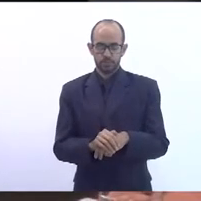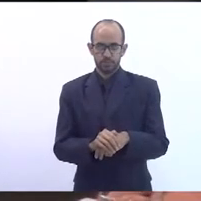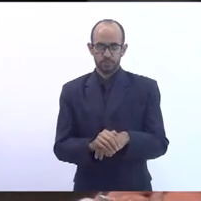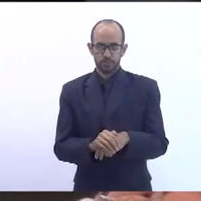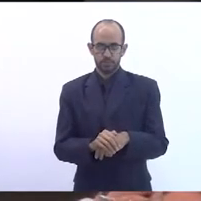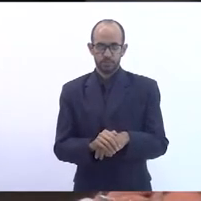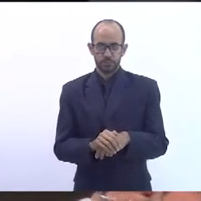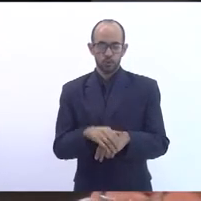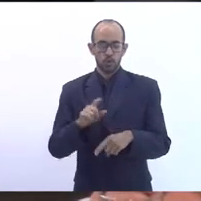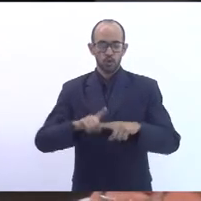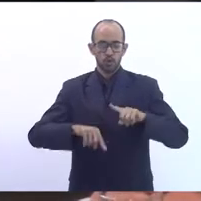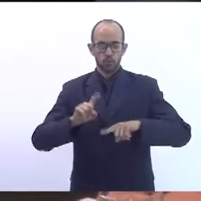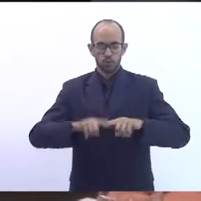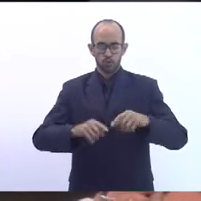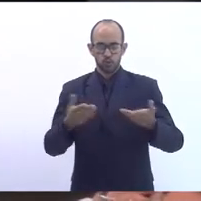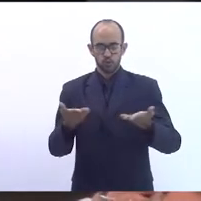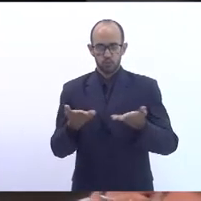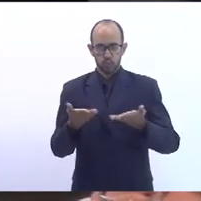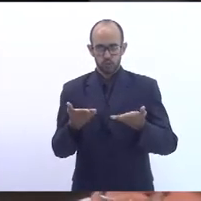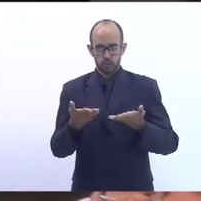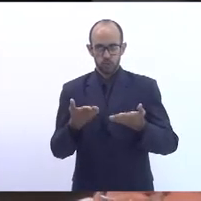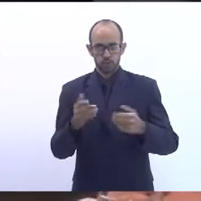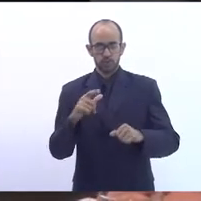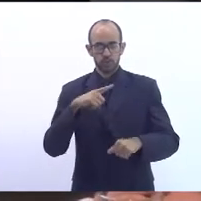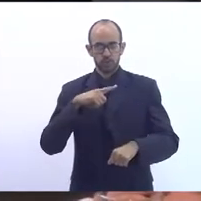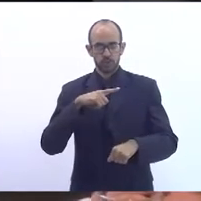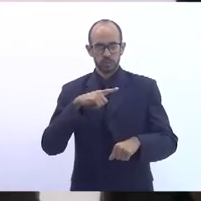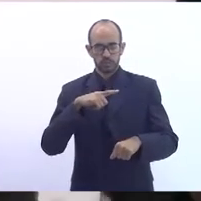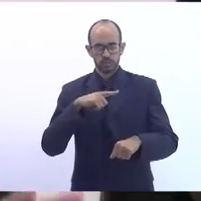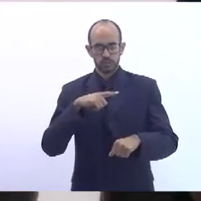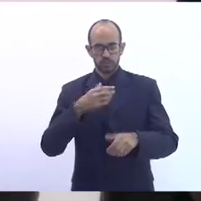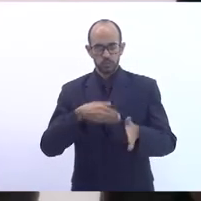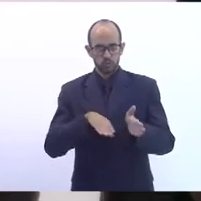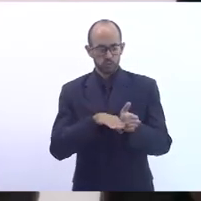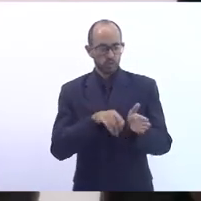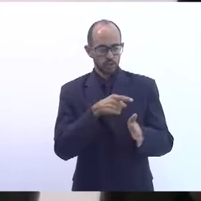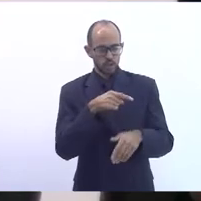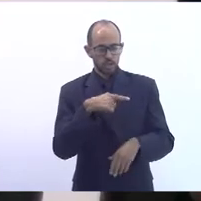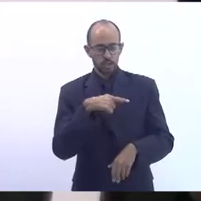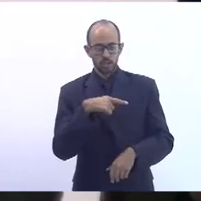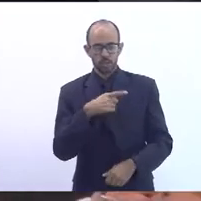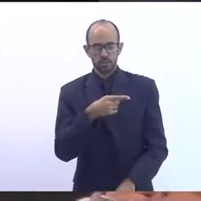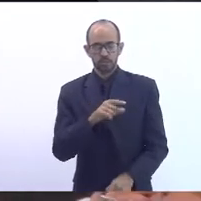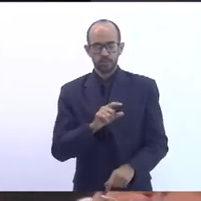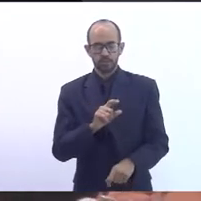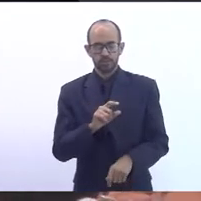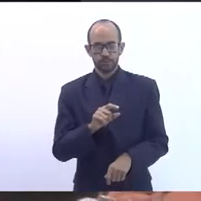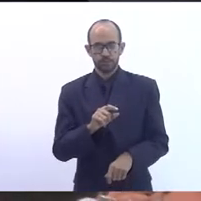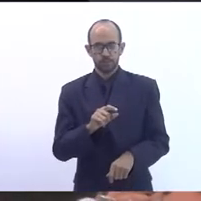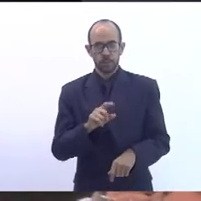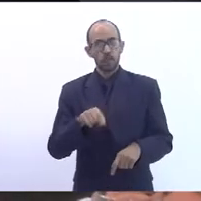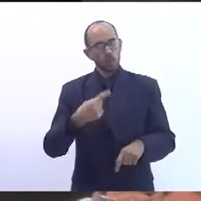os produtos hoje que é que estão é chegando aí que né